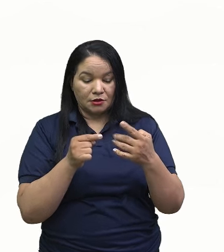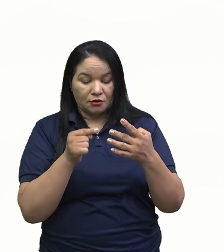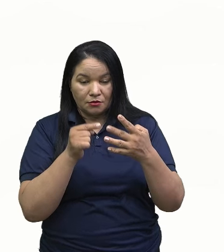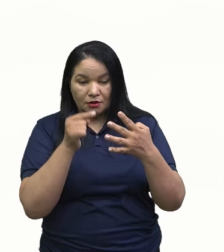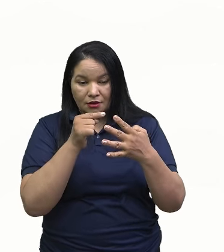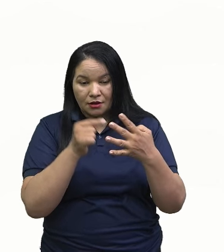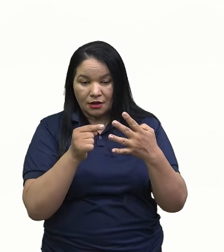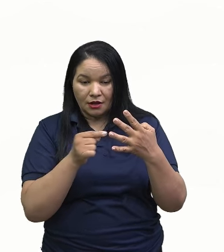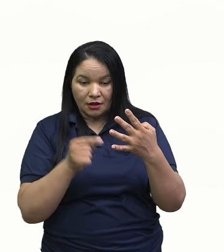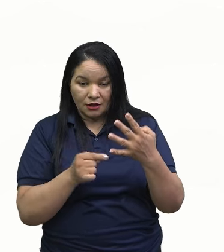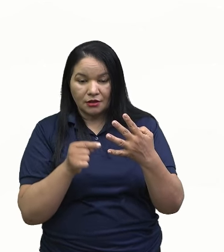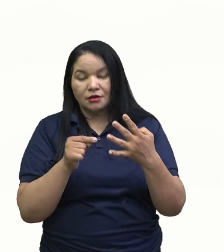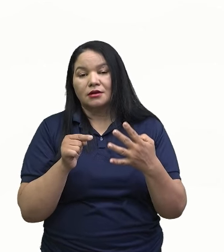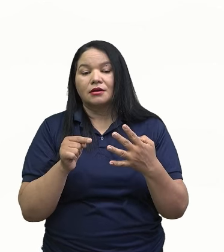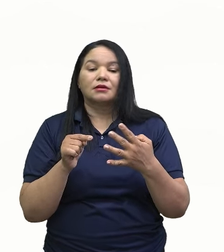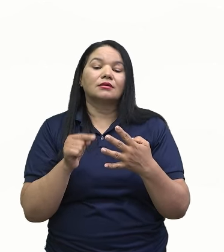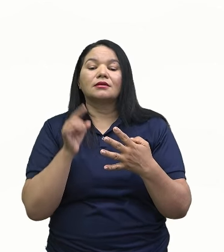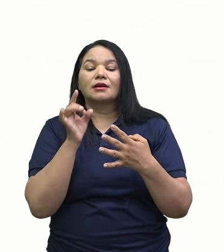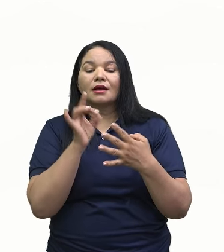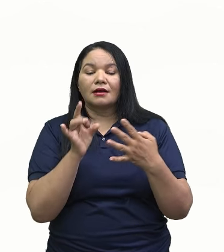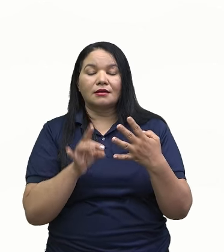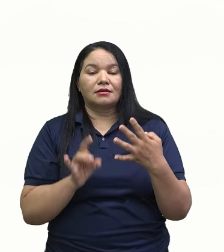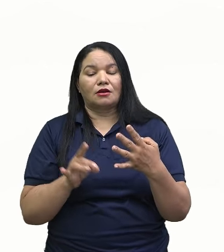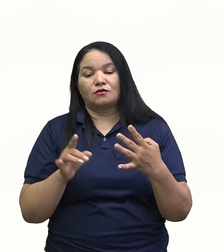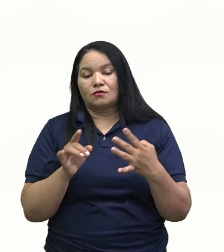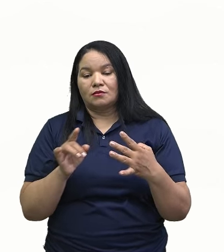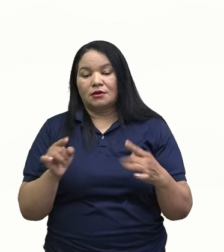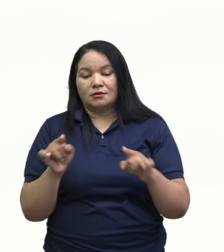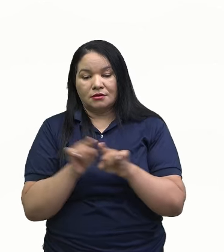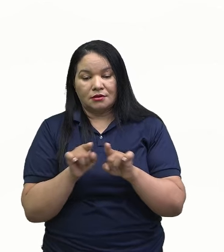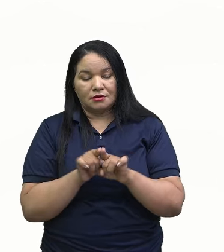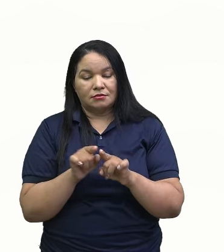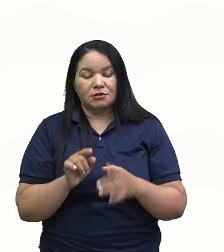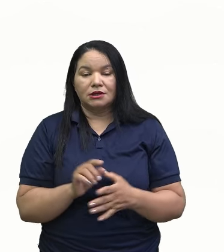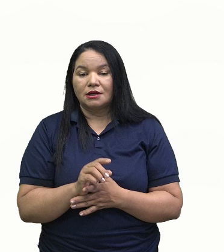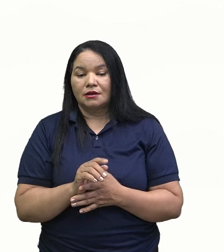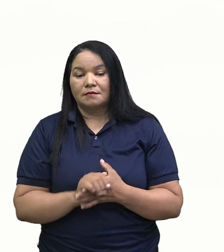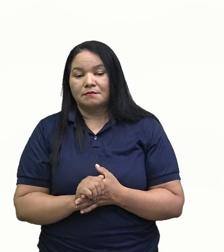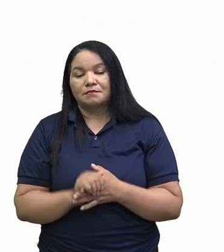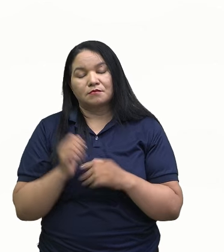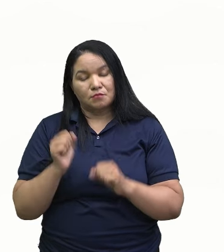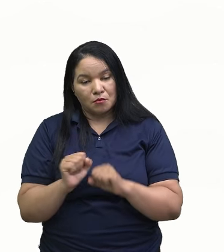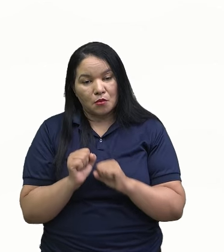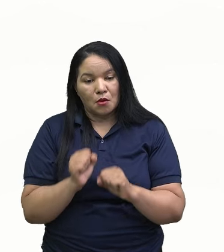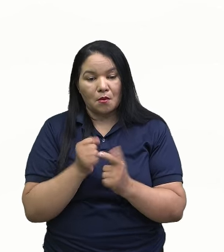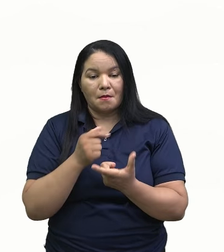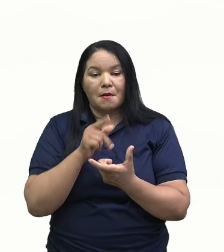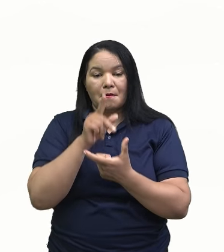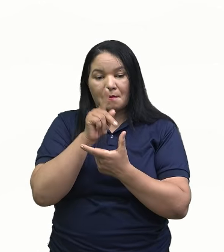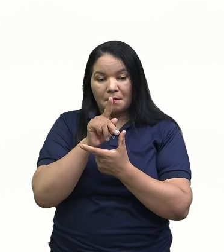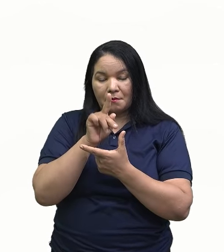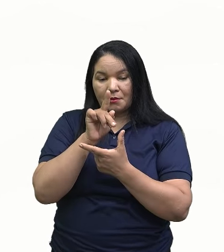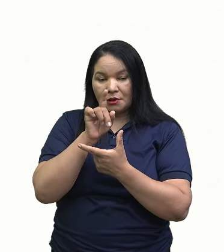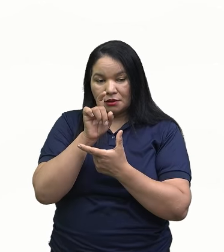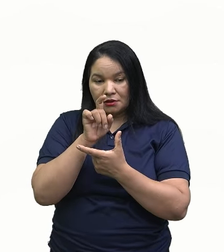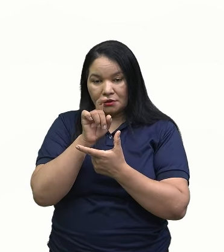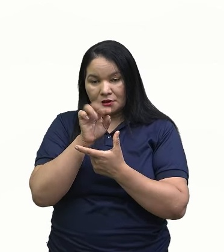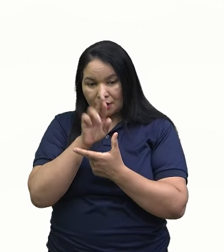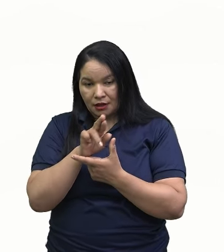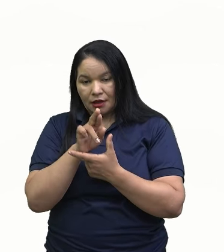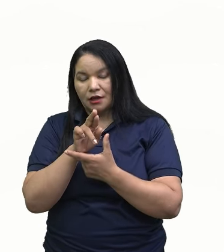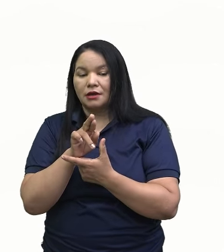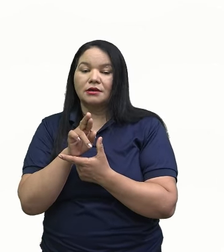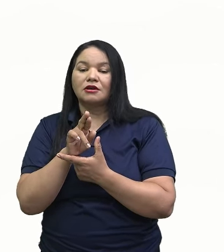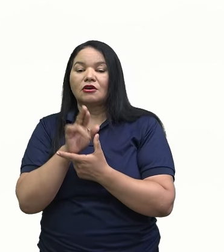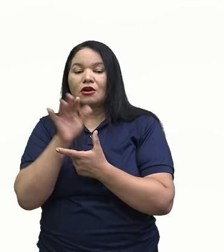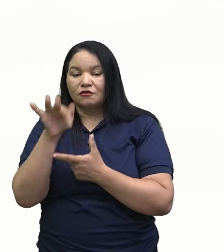glória, barbárie, série, nírio e prélio, tanto como paroxítona, porque terminam aí em